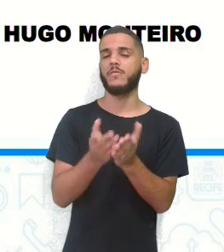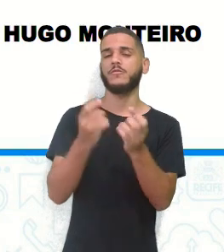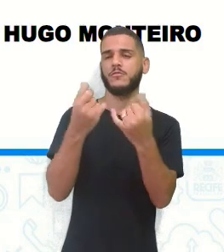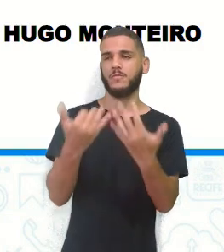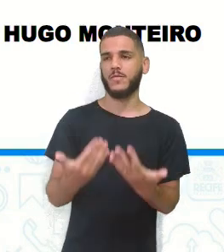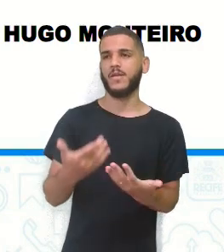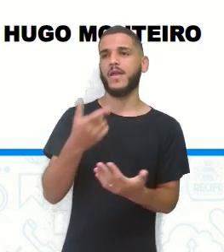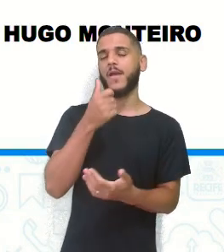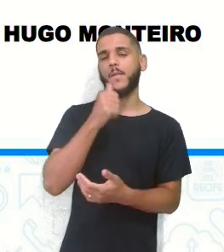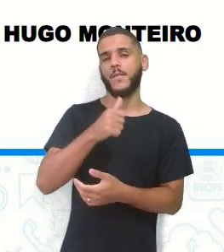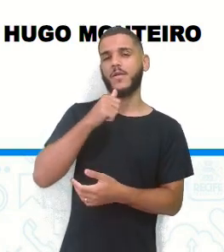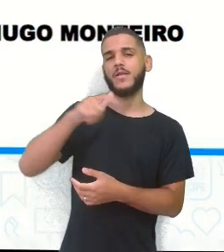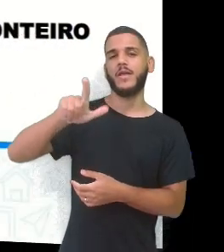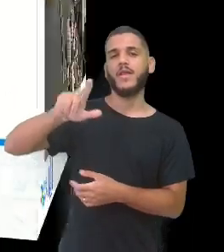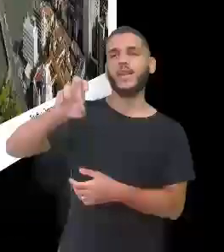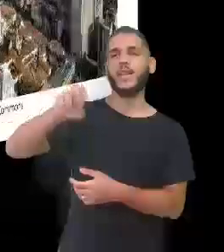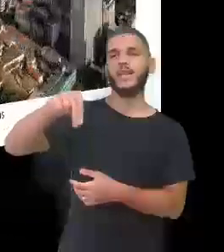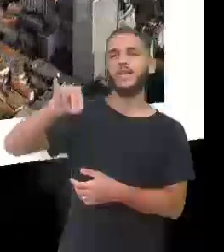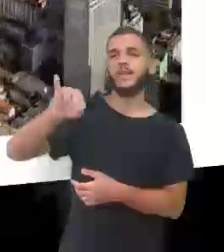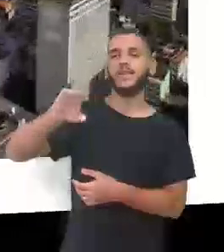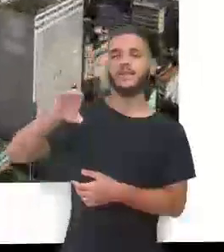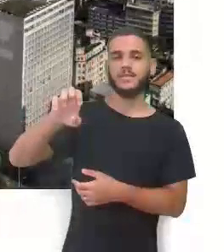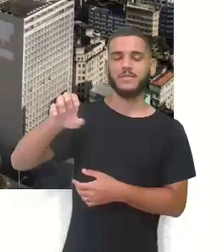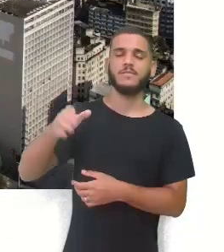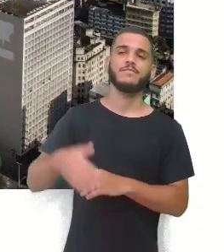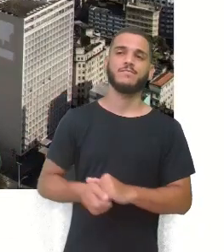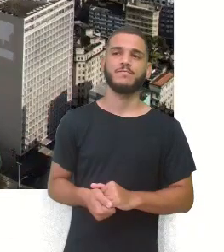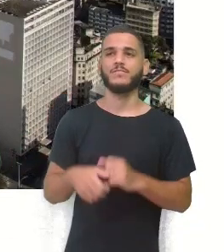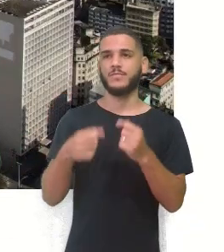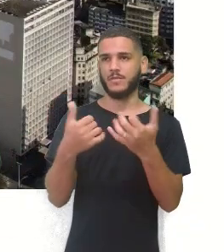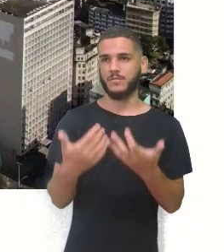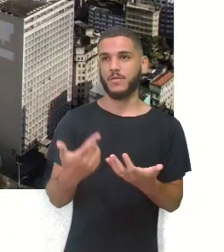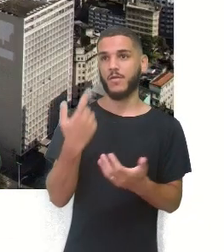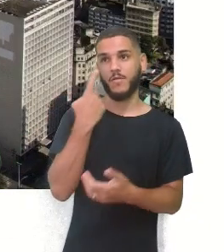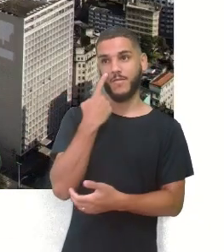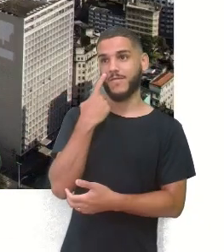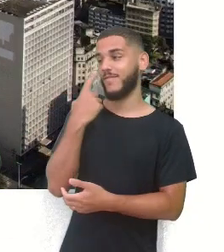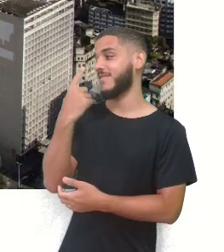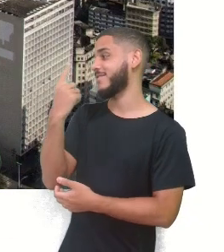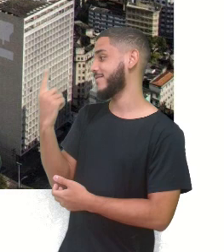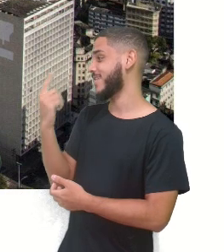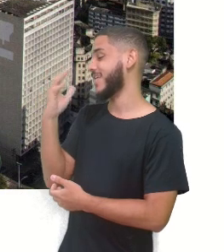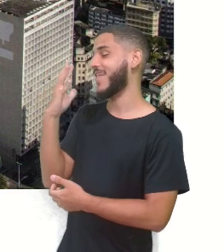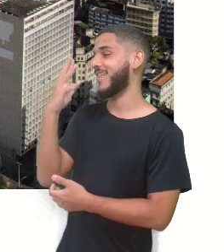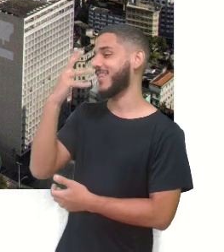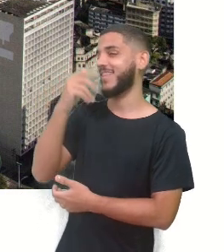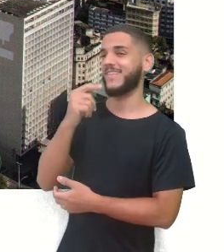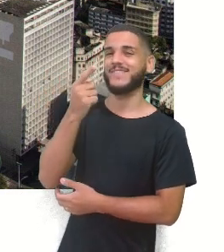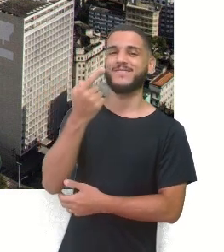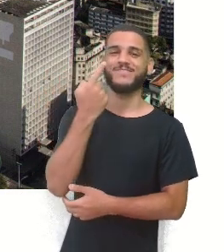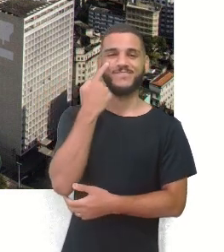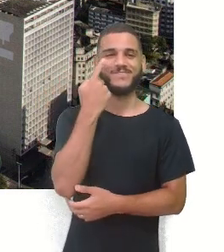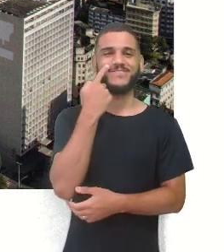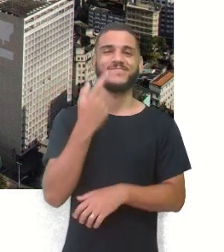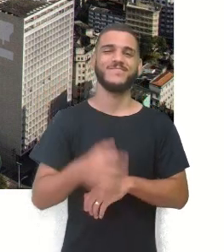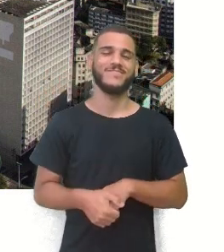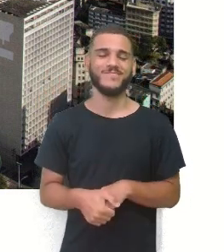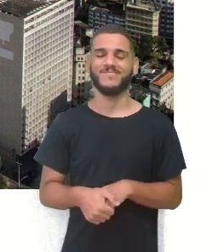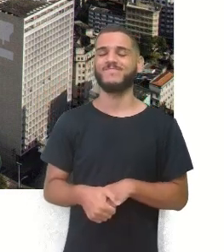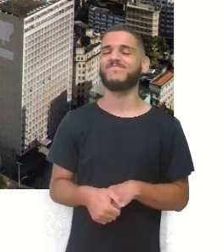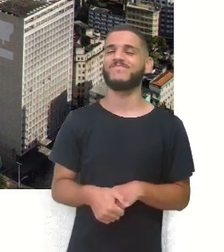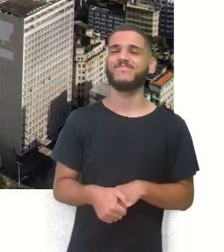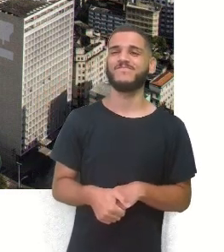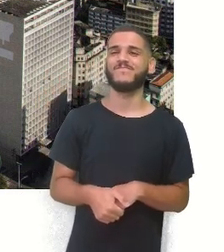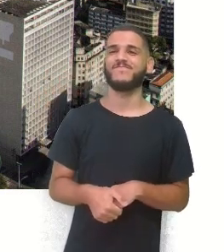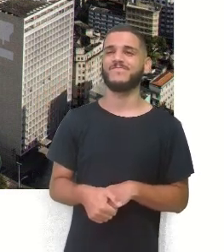da Lenice Gomes. Inclusive, eu já utilizei em algumas outras aulas que a gente viu aqui, ó. Olha que coisa mais linda essa imagem. Muito lindo.